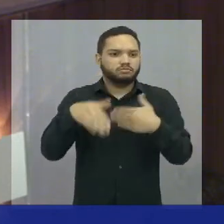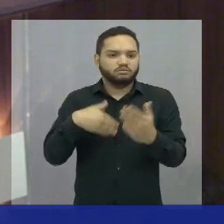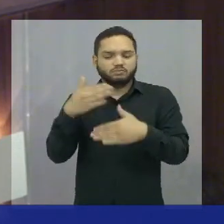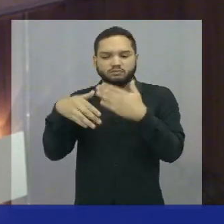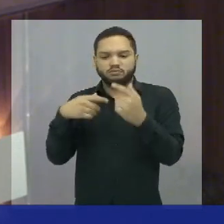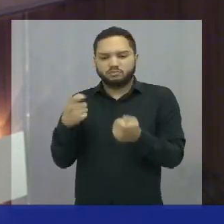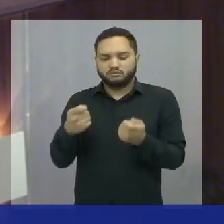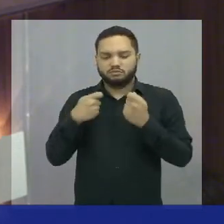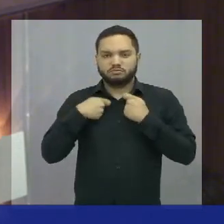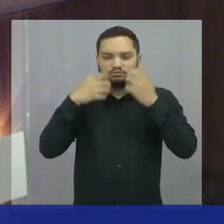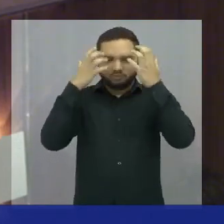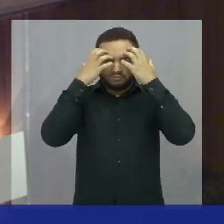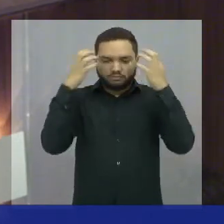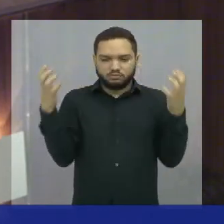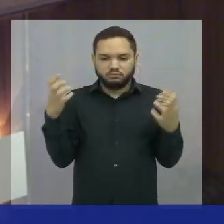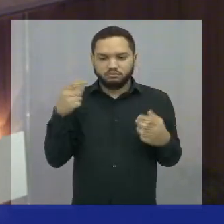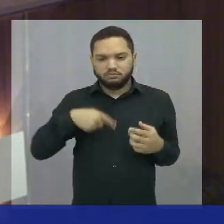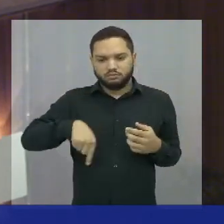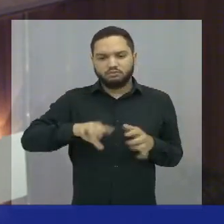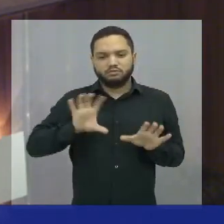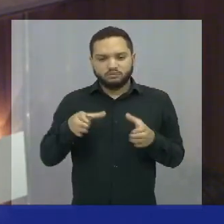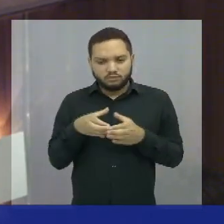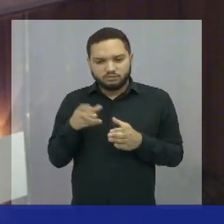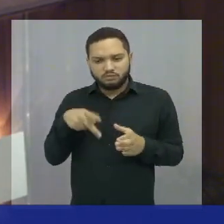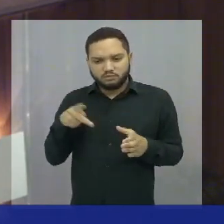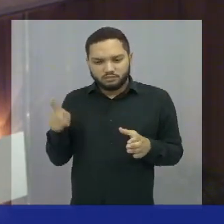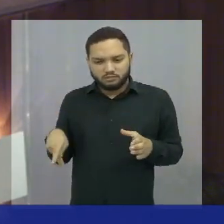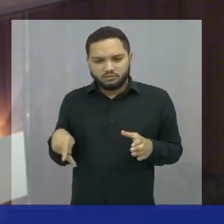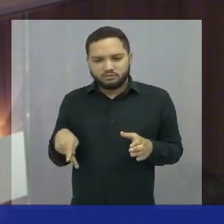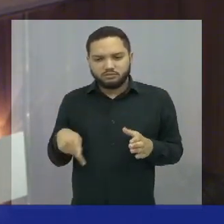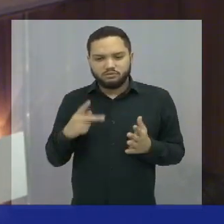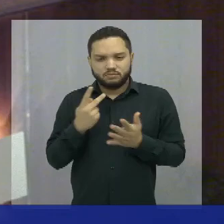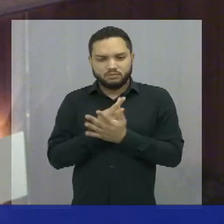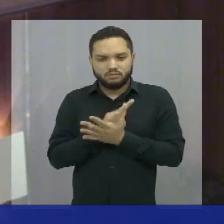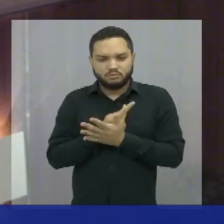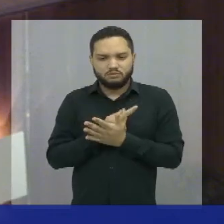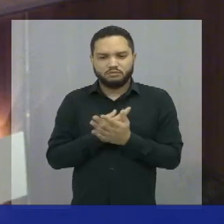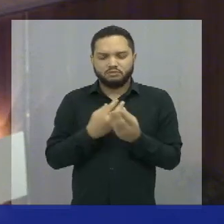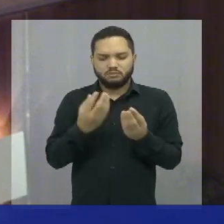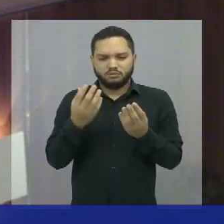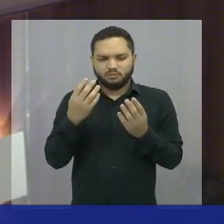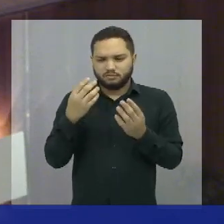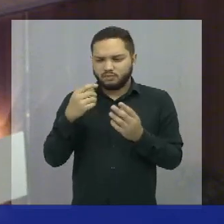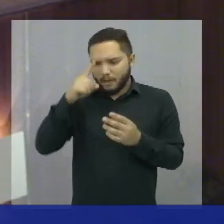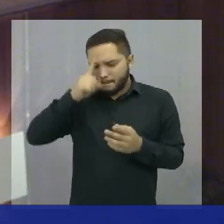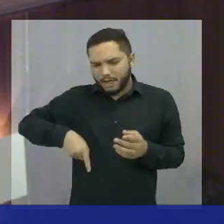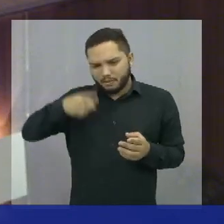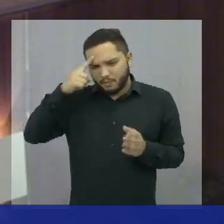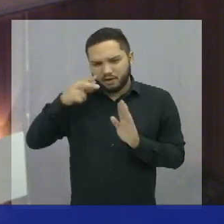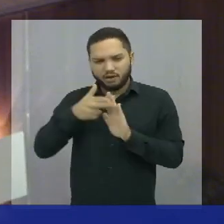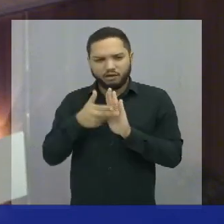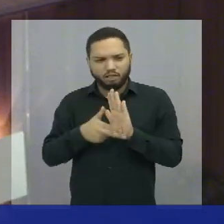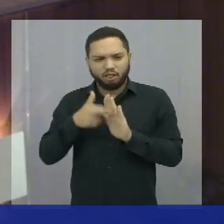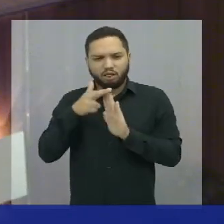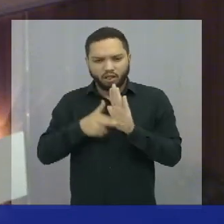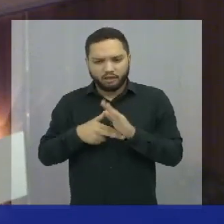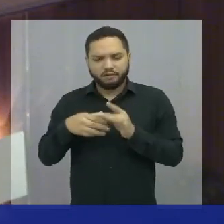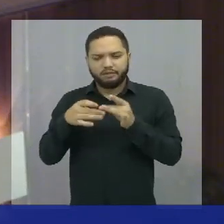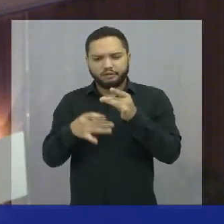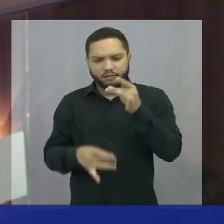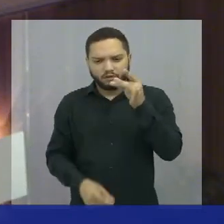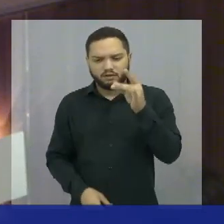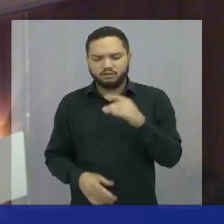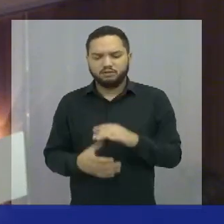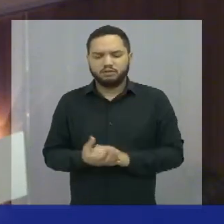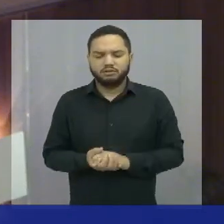fica meio estressado. Mas nós, educadores, estamos sendo bombardeados por tanta norma, por tantos detalhes. Vocês terem